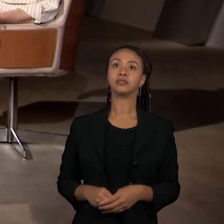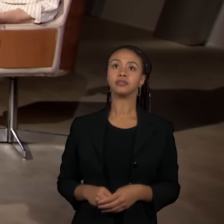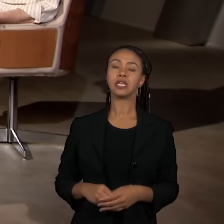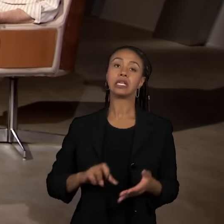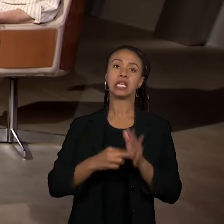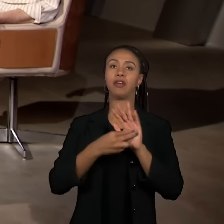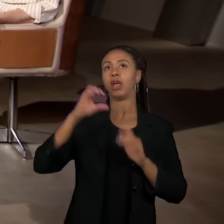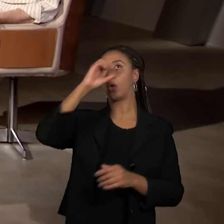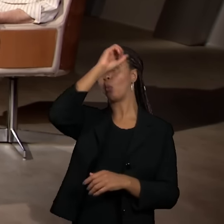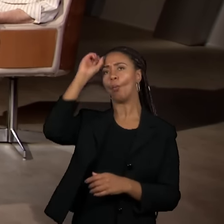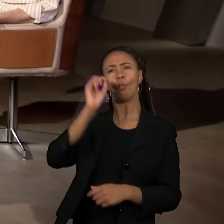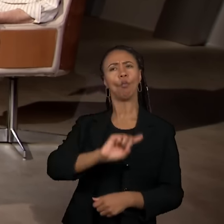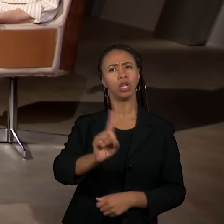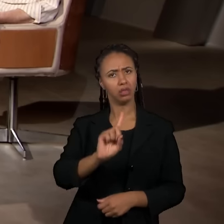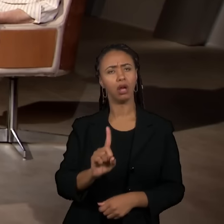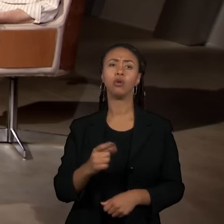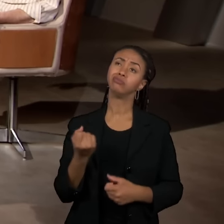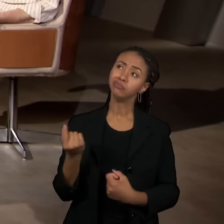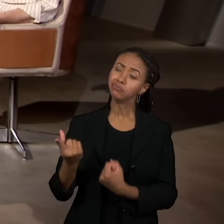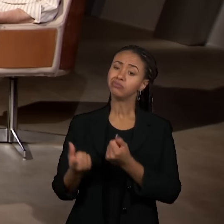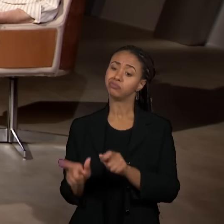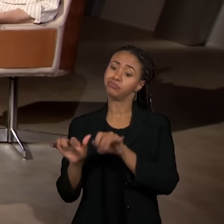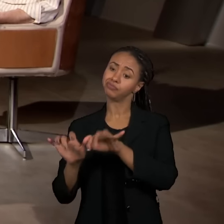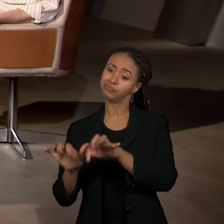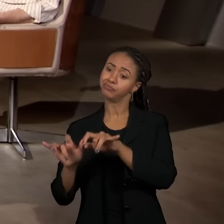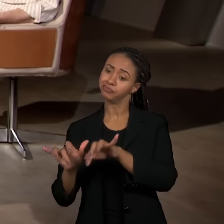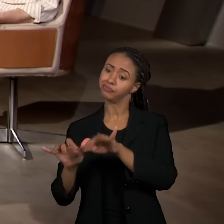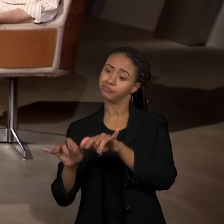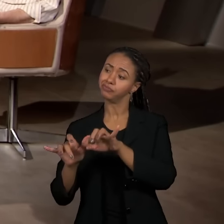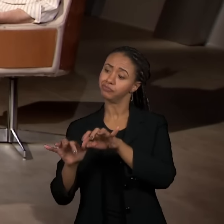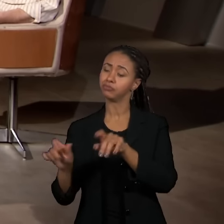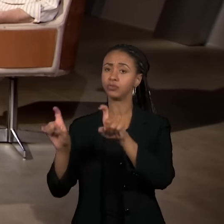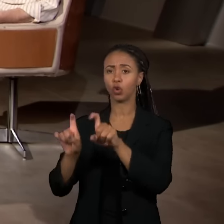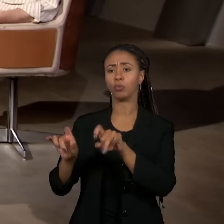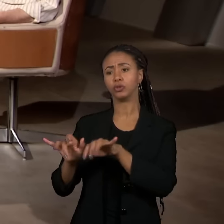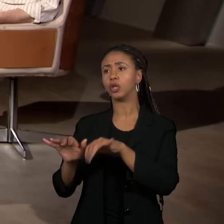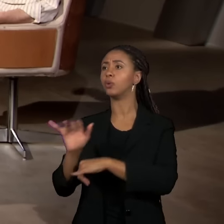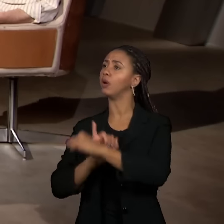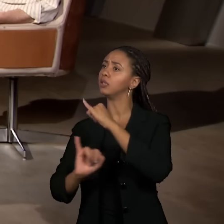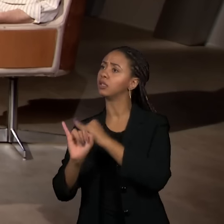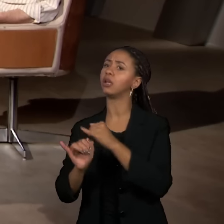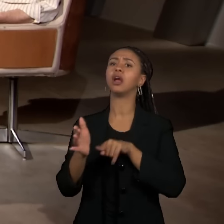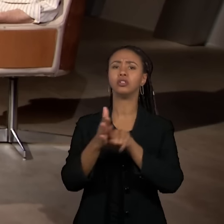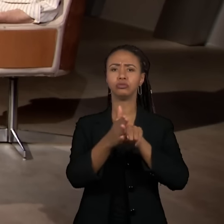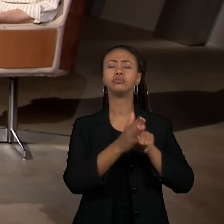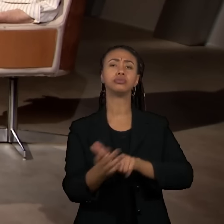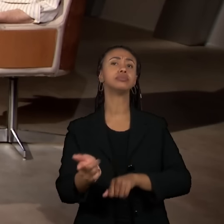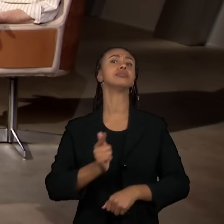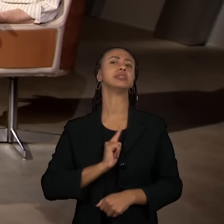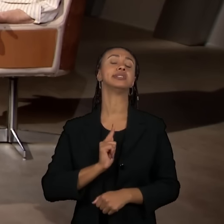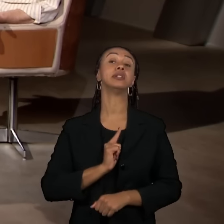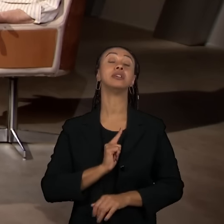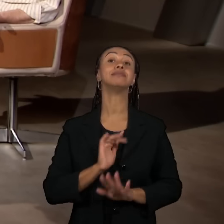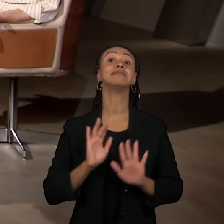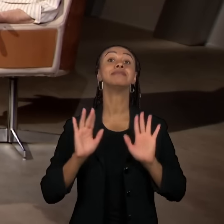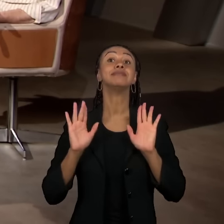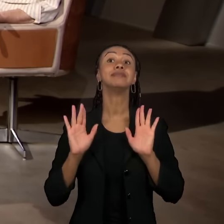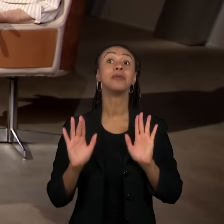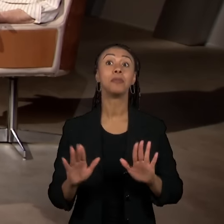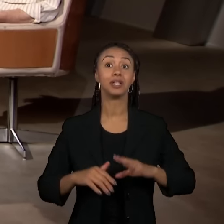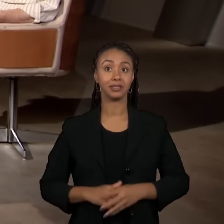escrevendo com com computador tá fazendo atividade tá entr na internet tá buscando coisa etc só que a atividade